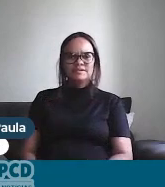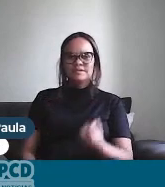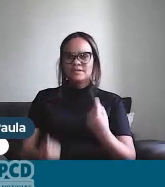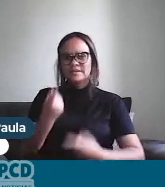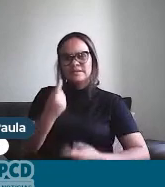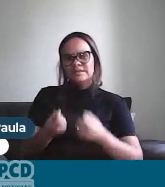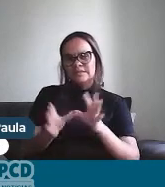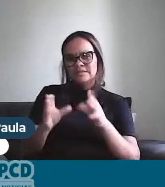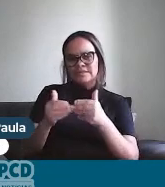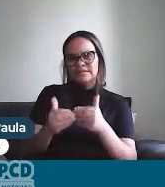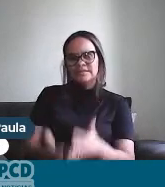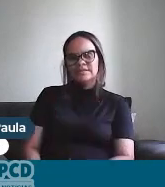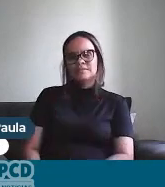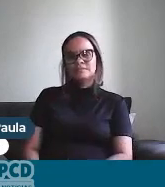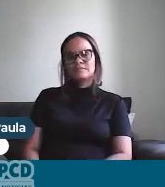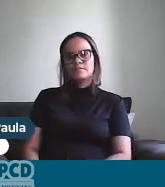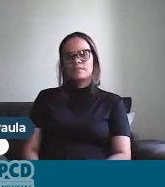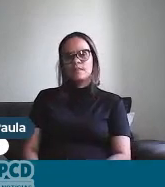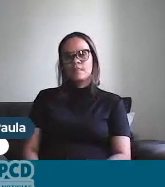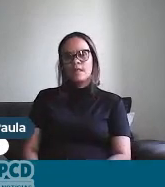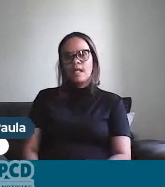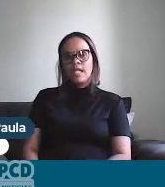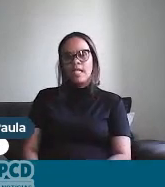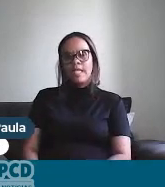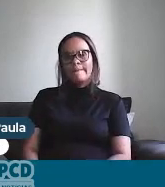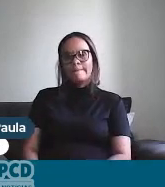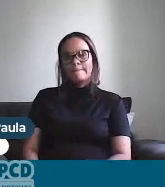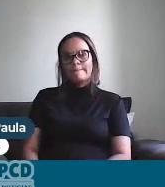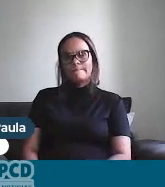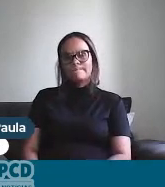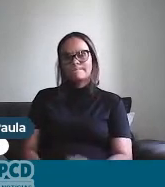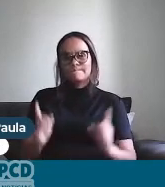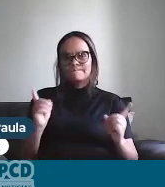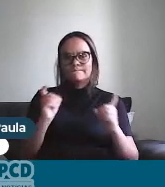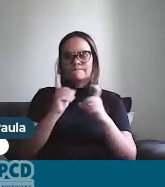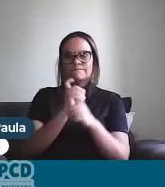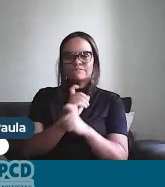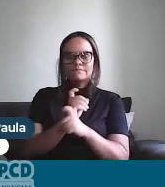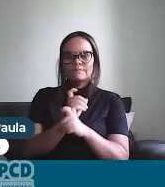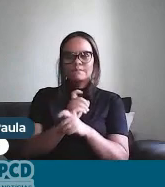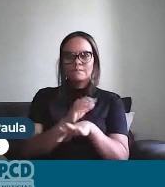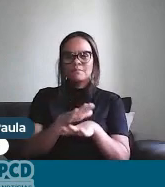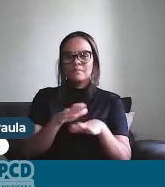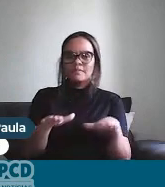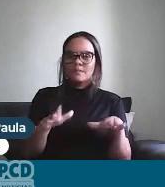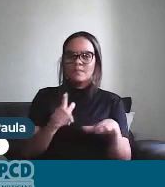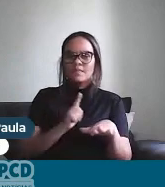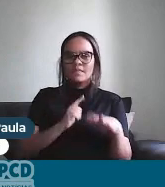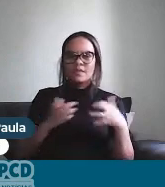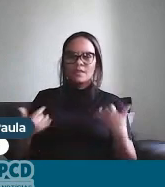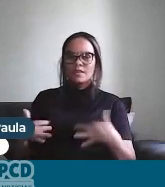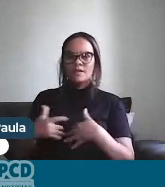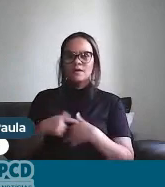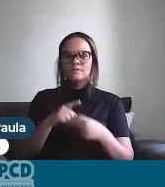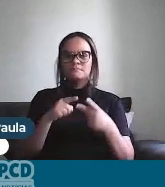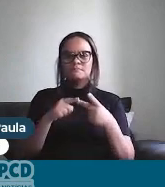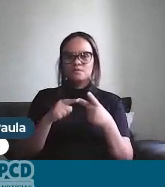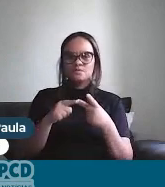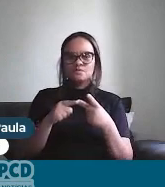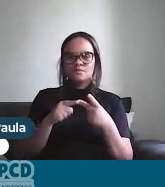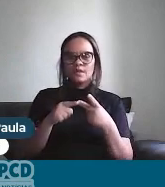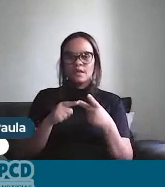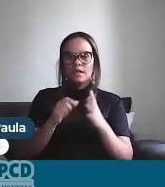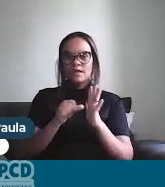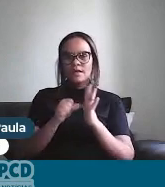grupos, dependendo de qual dificuldade que essa criança tem, se é um autista, síndrome de Down, a gente